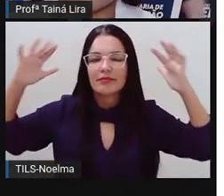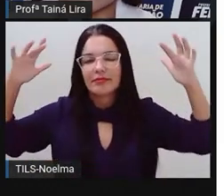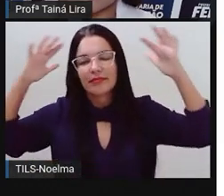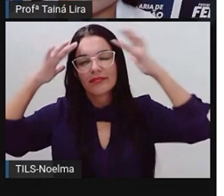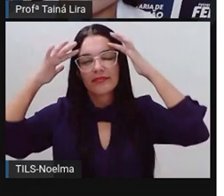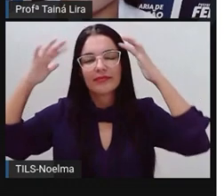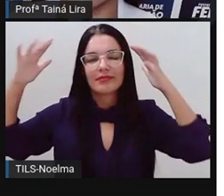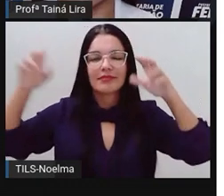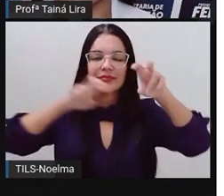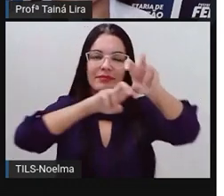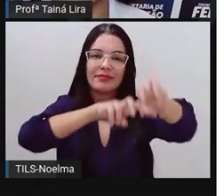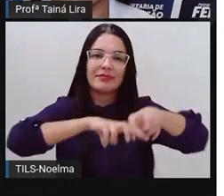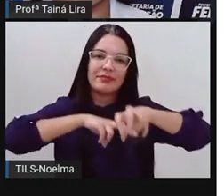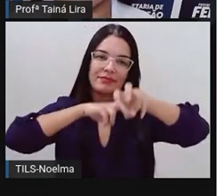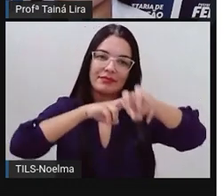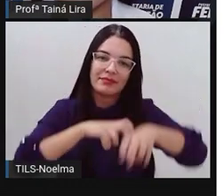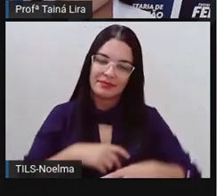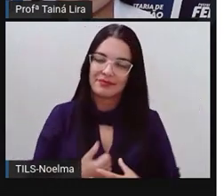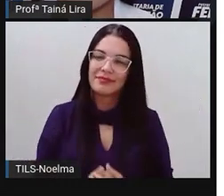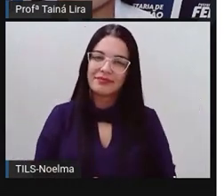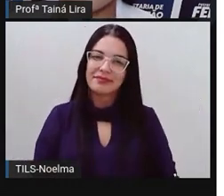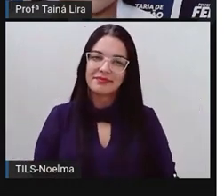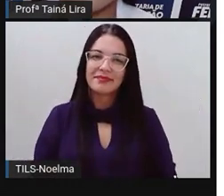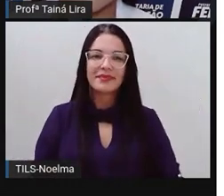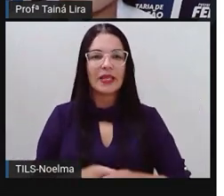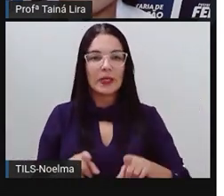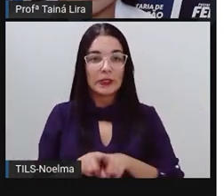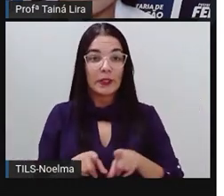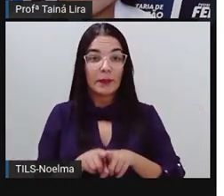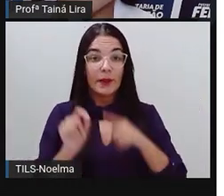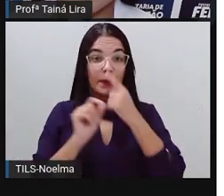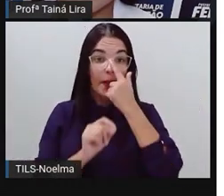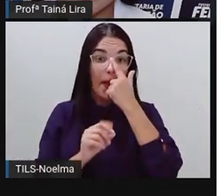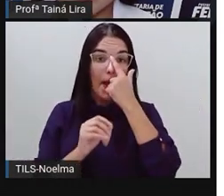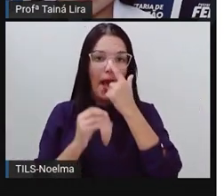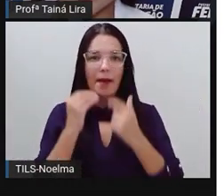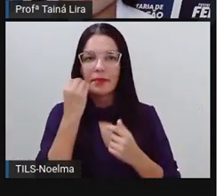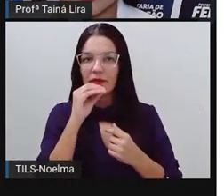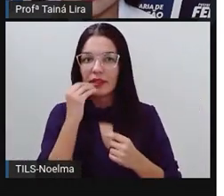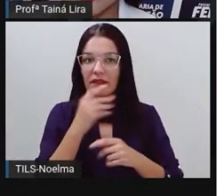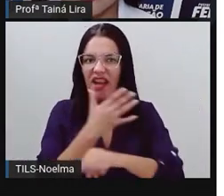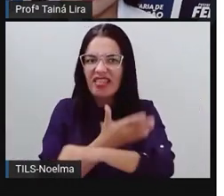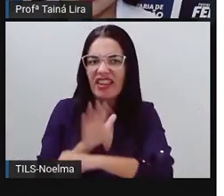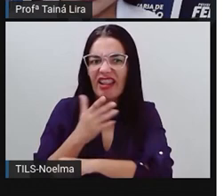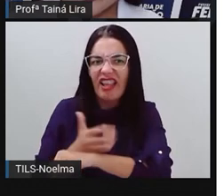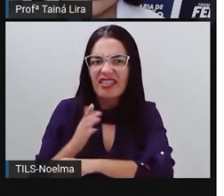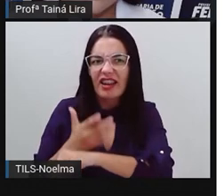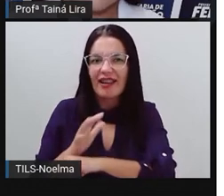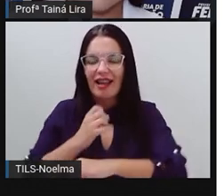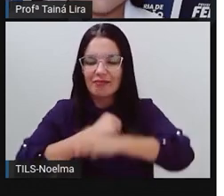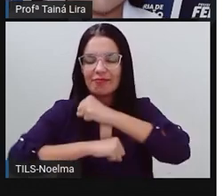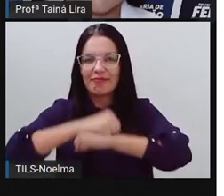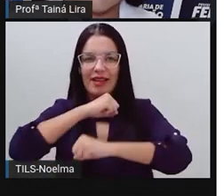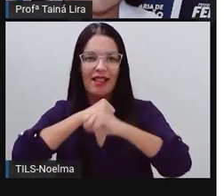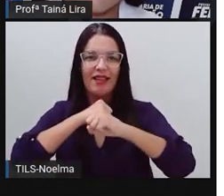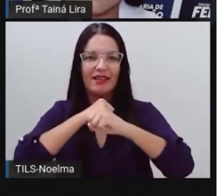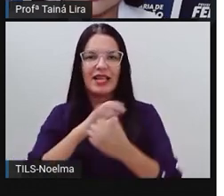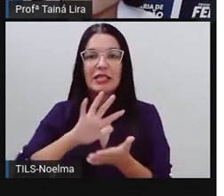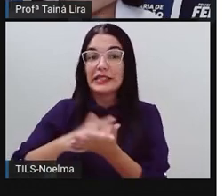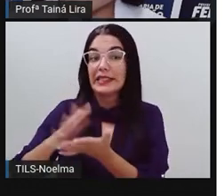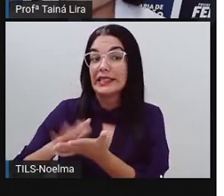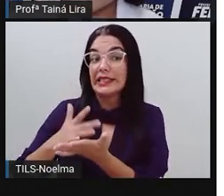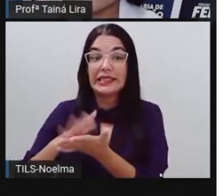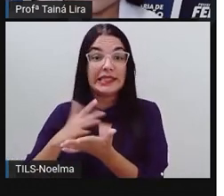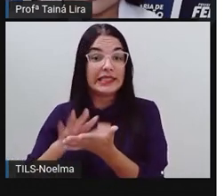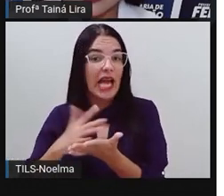estavam ali como escravos mas eles também aproveitavam né para tá treinando certo o samba